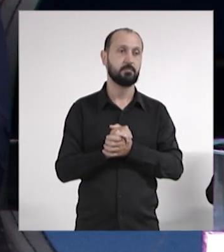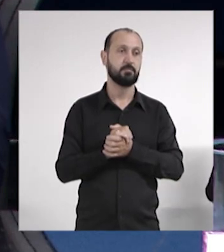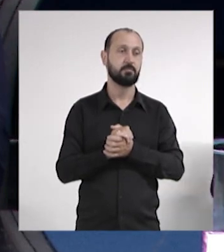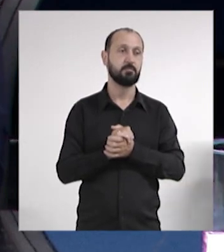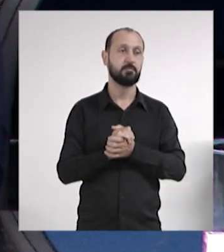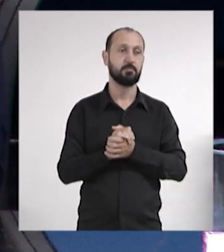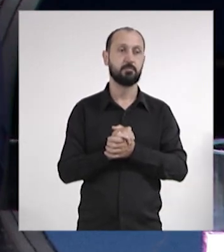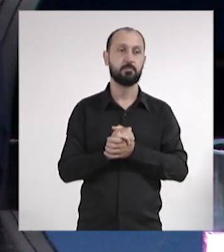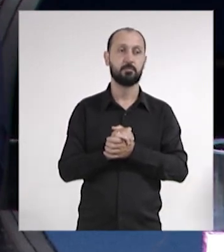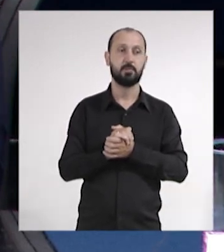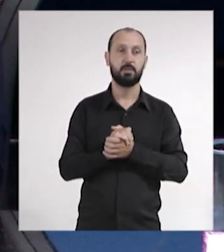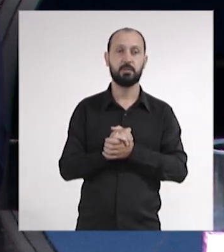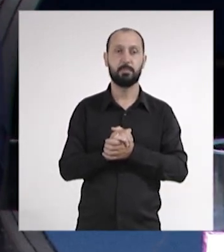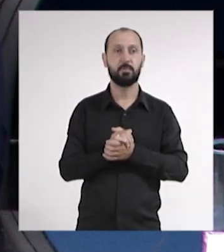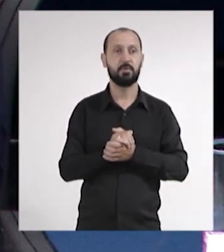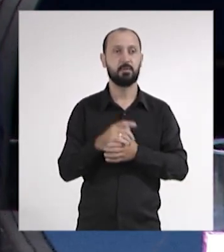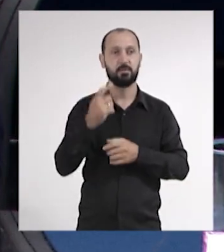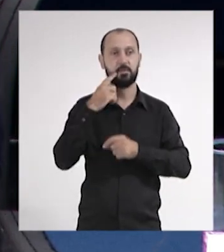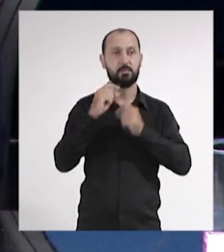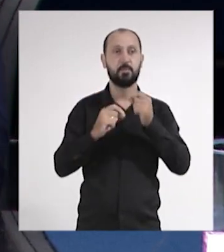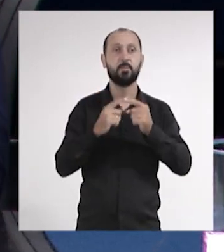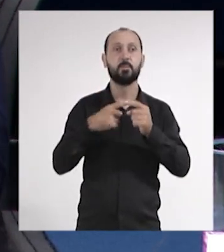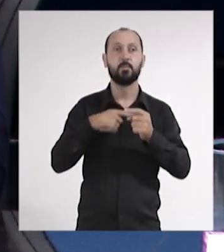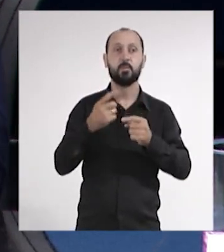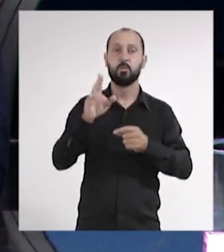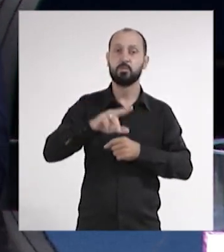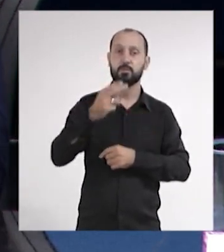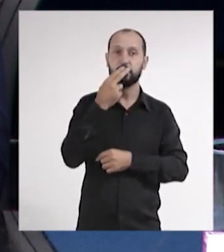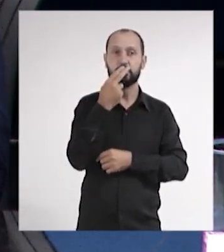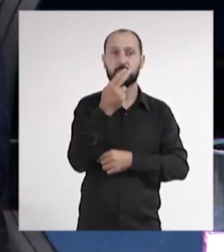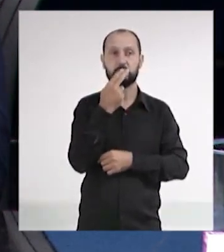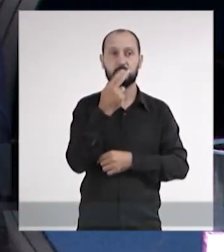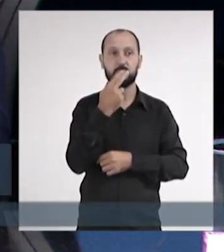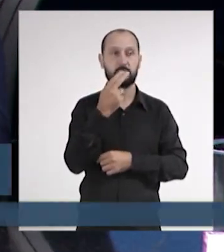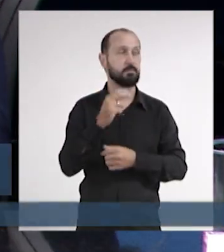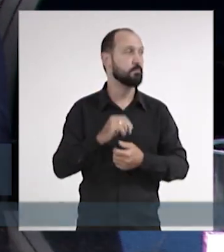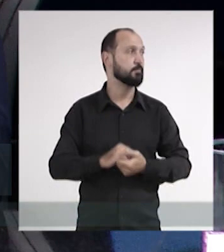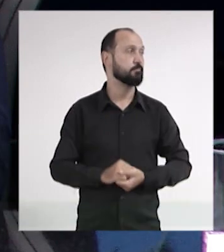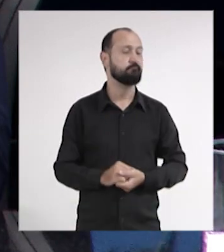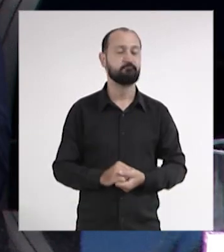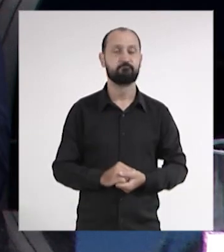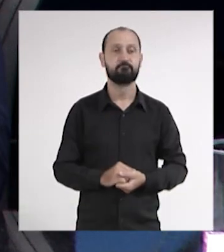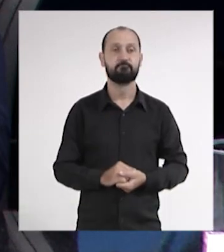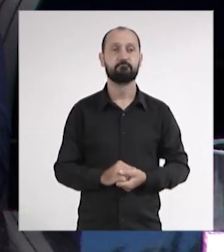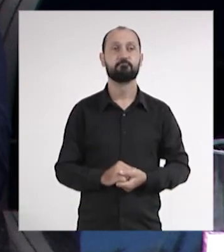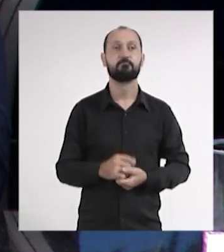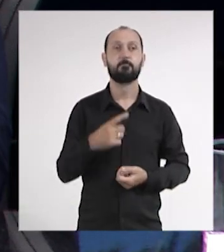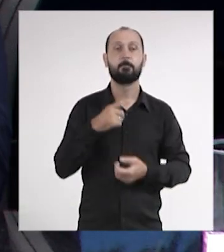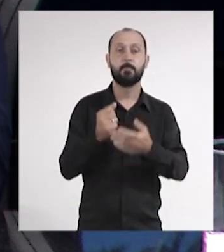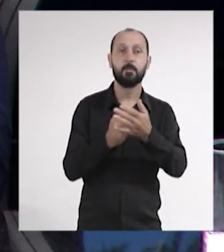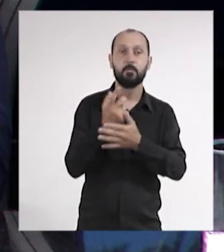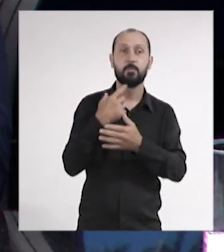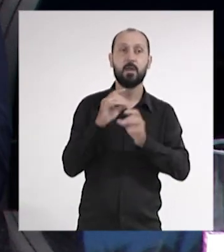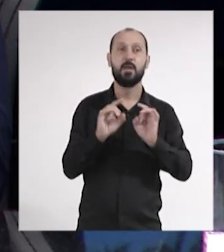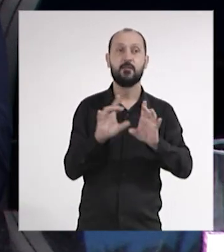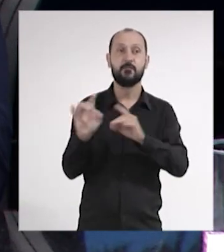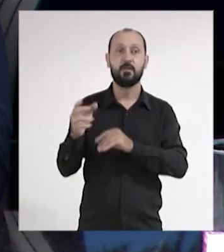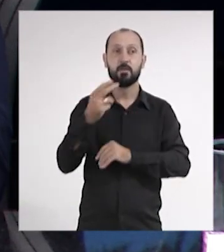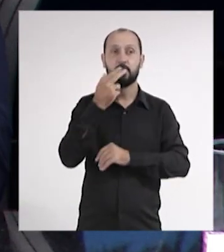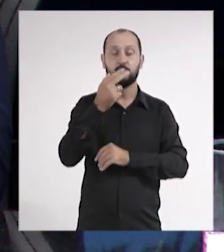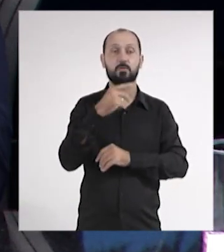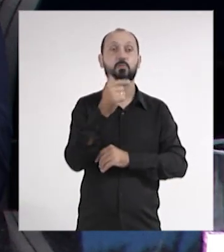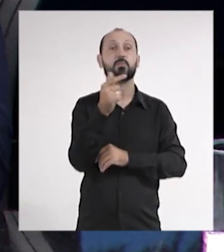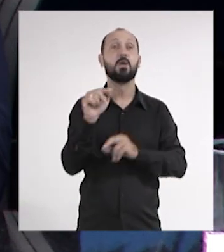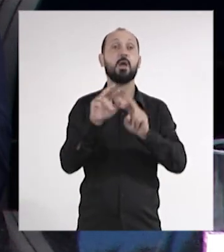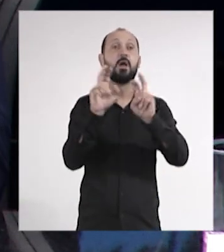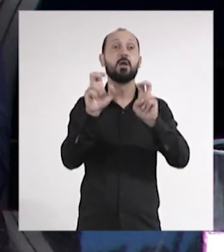tarifária para o consumo de cigarros, o comércio de cigarros não se tem por